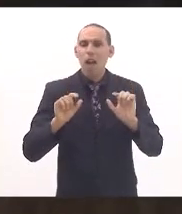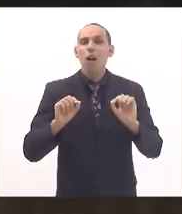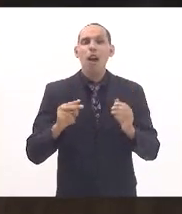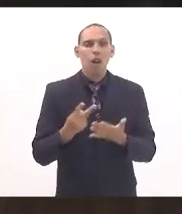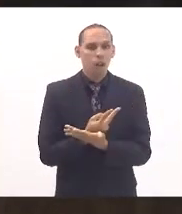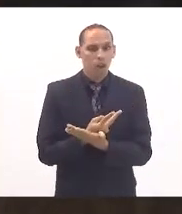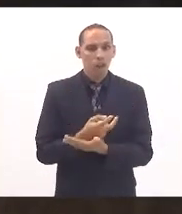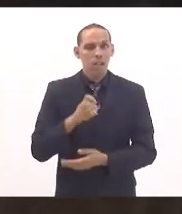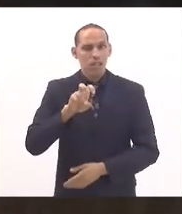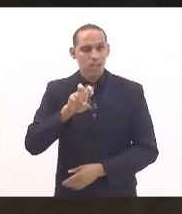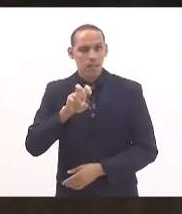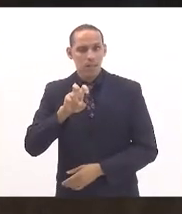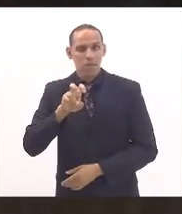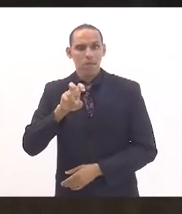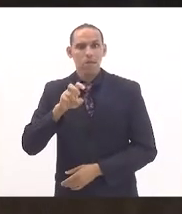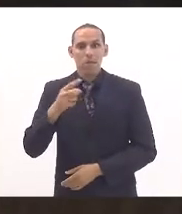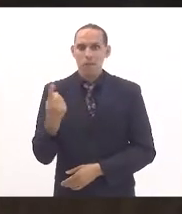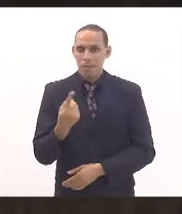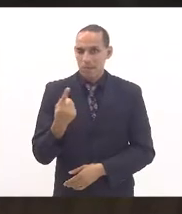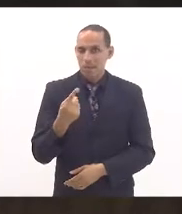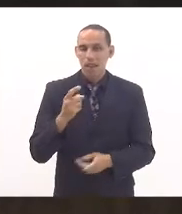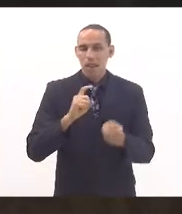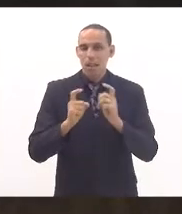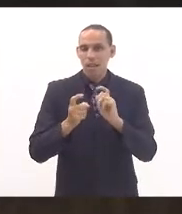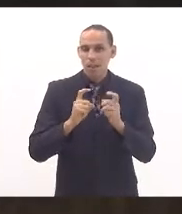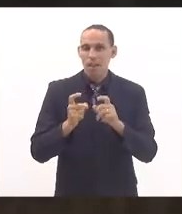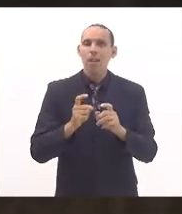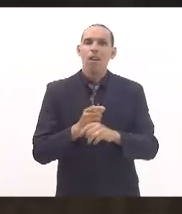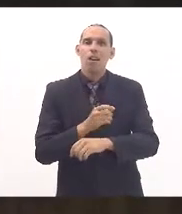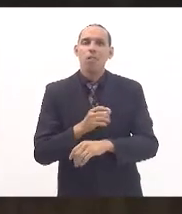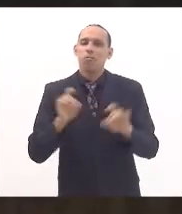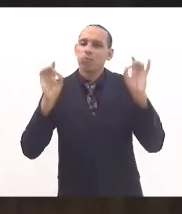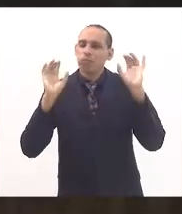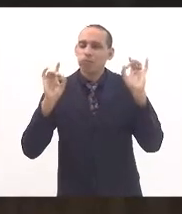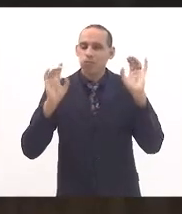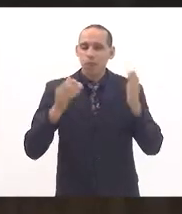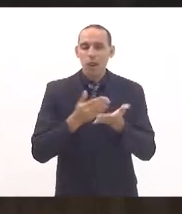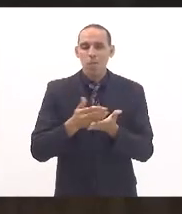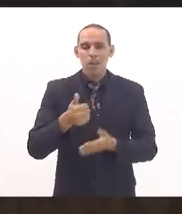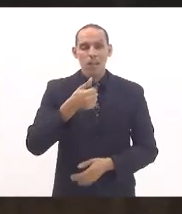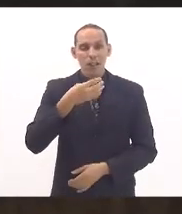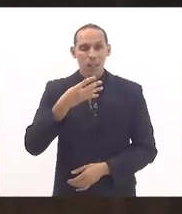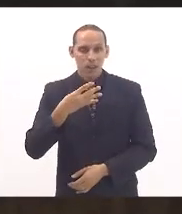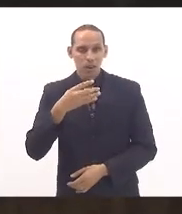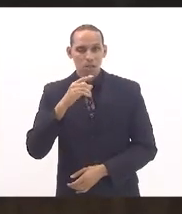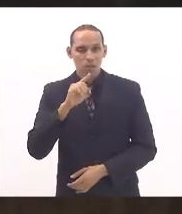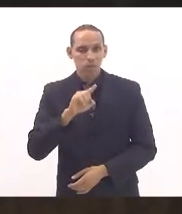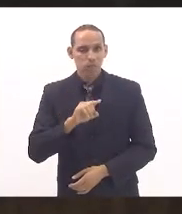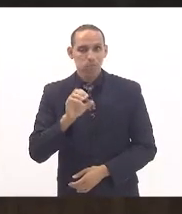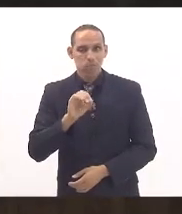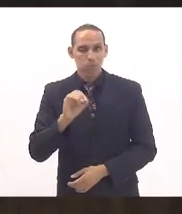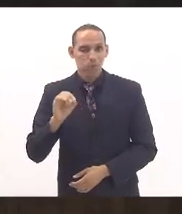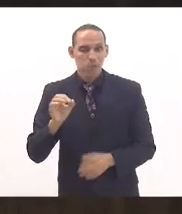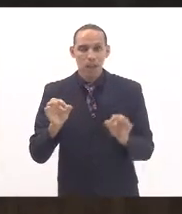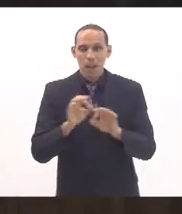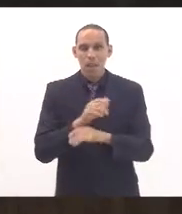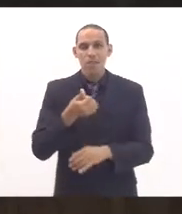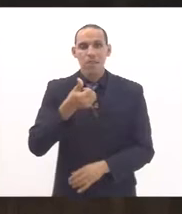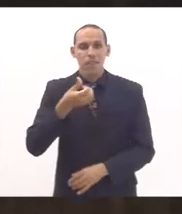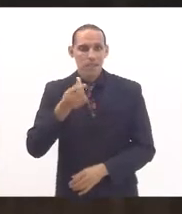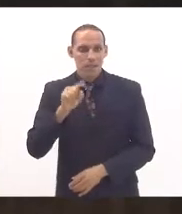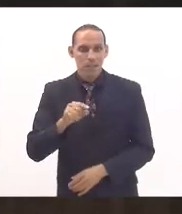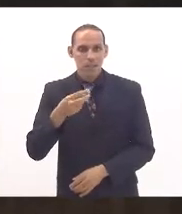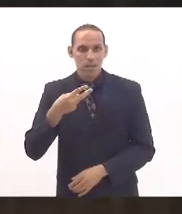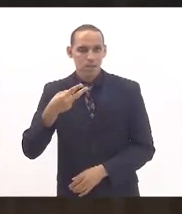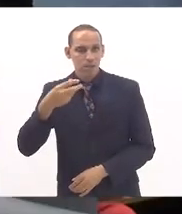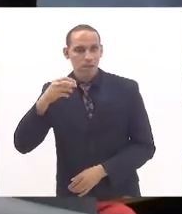ocorrido na 51ª sessão ordinária, que, iniciada às 14 horas, encerrou-se às 16 horas e